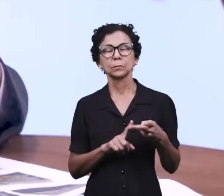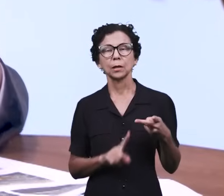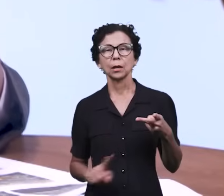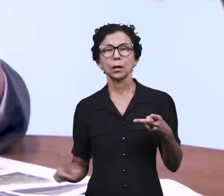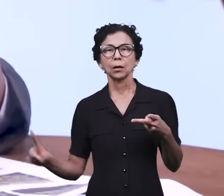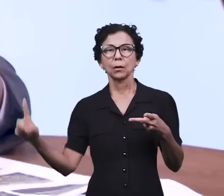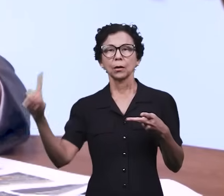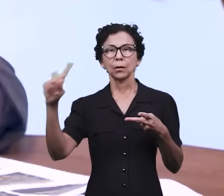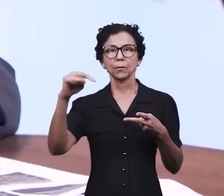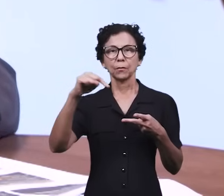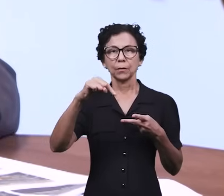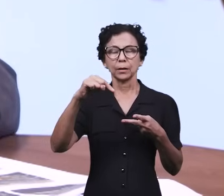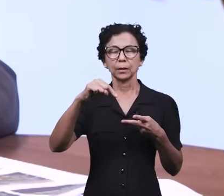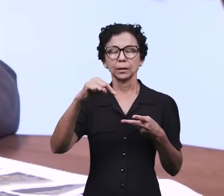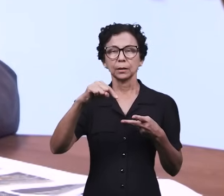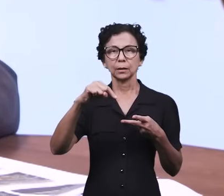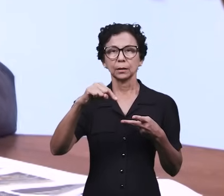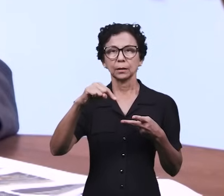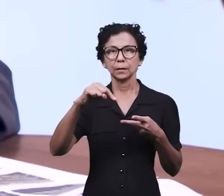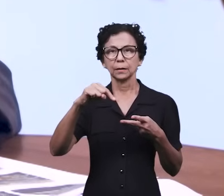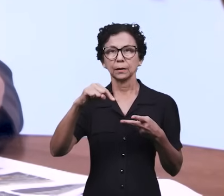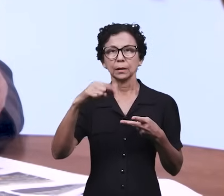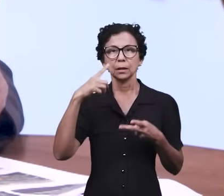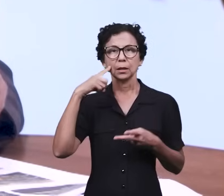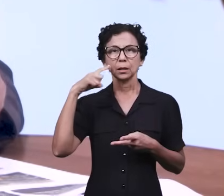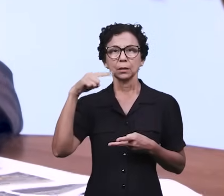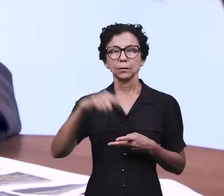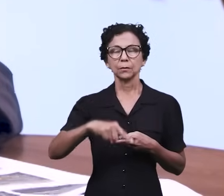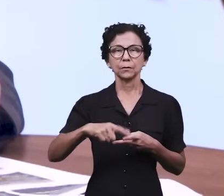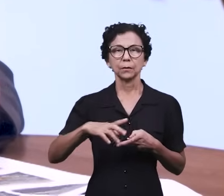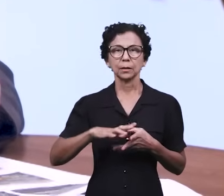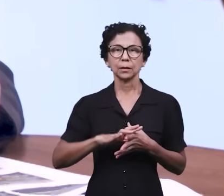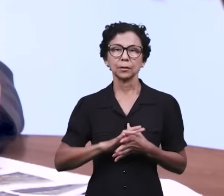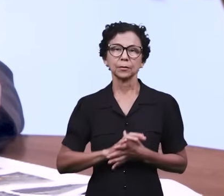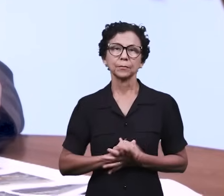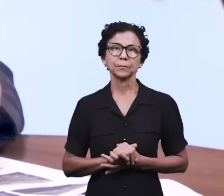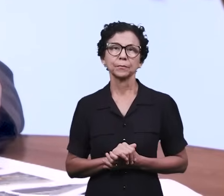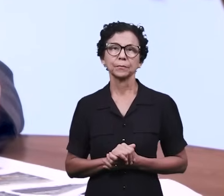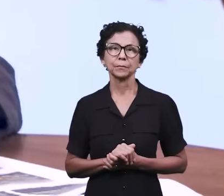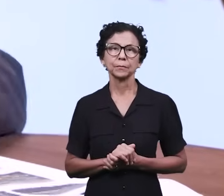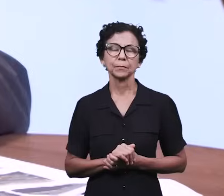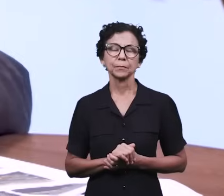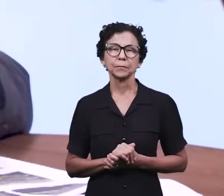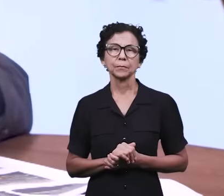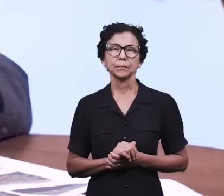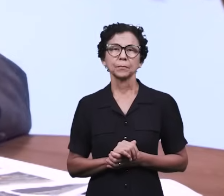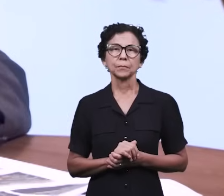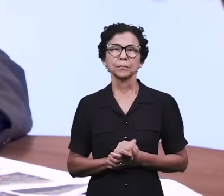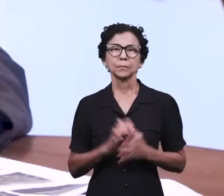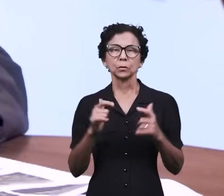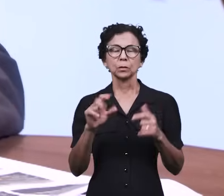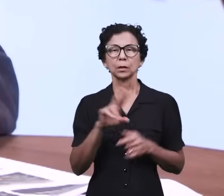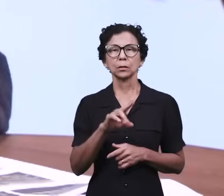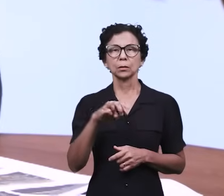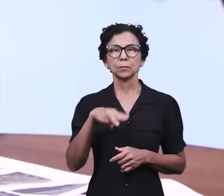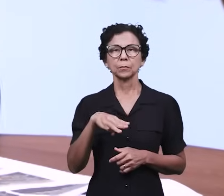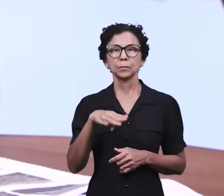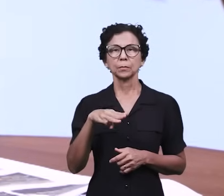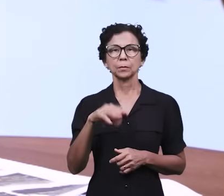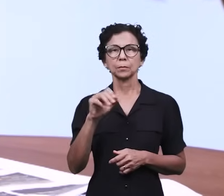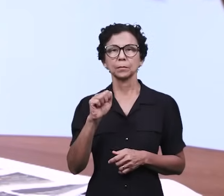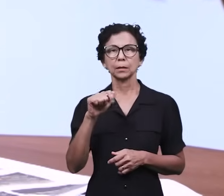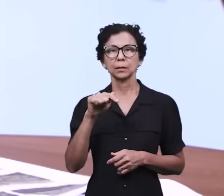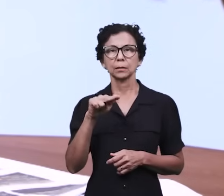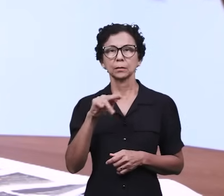sepultura num lugar chamado Macpela. Creio que o professor Vinícius vai ter, mas vou concluir. Vai ter